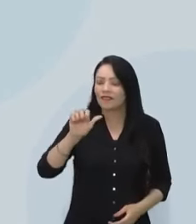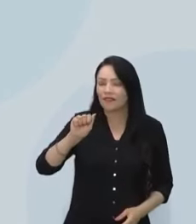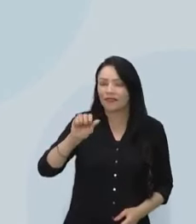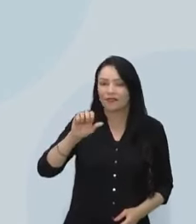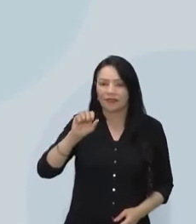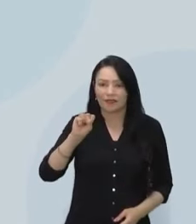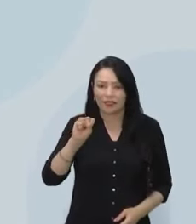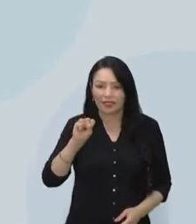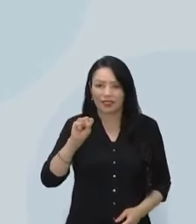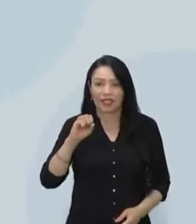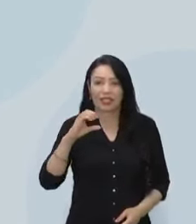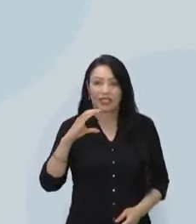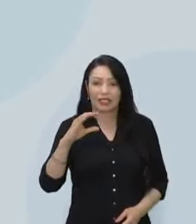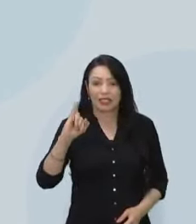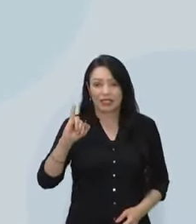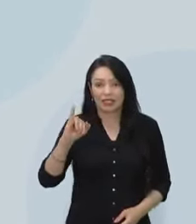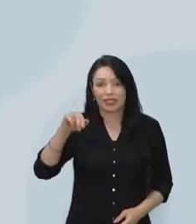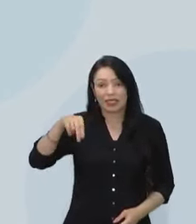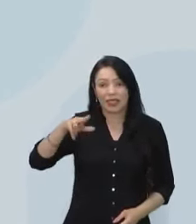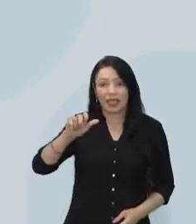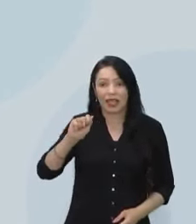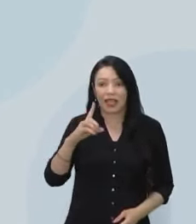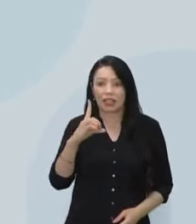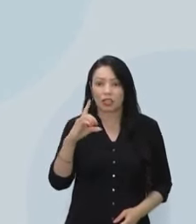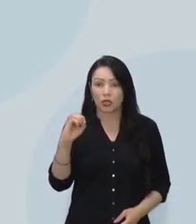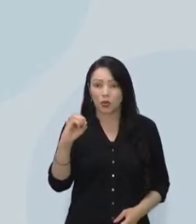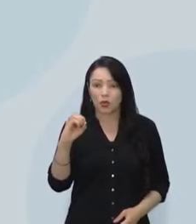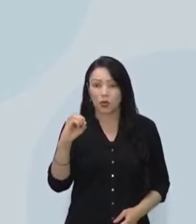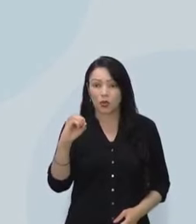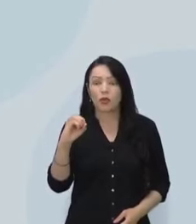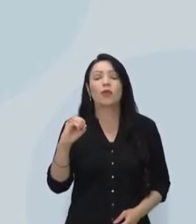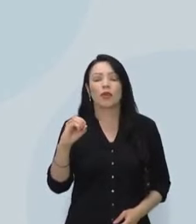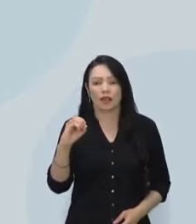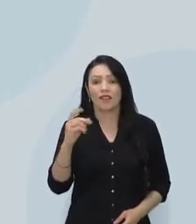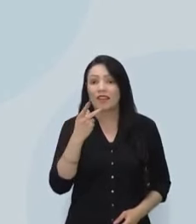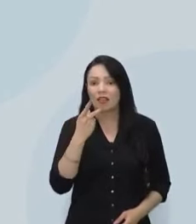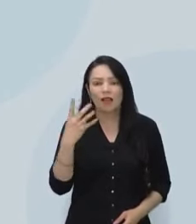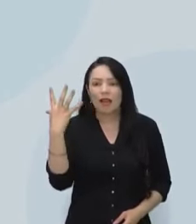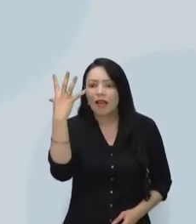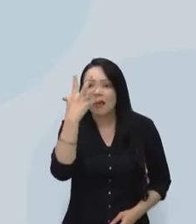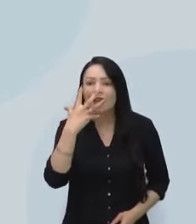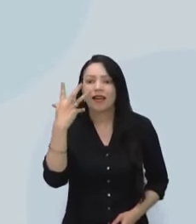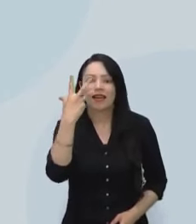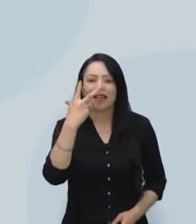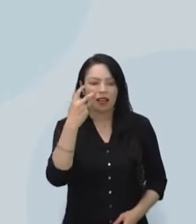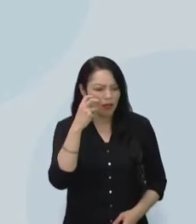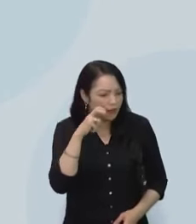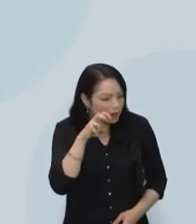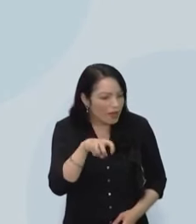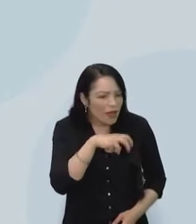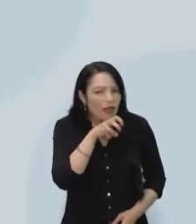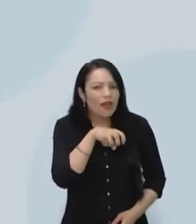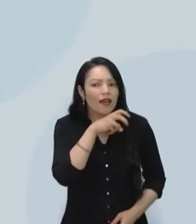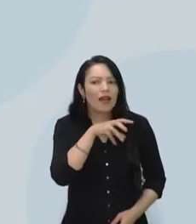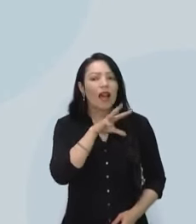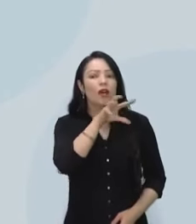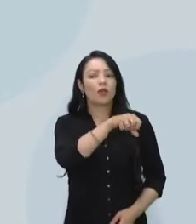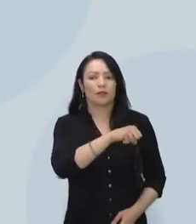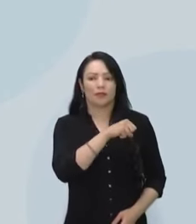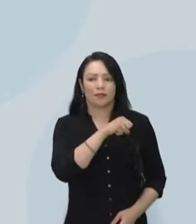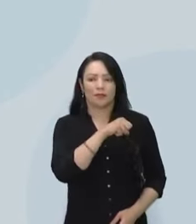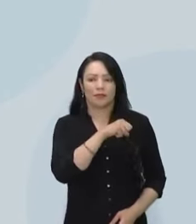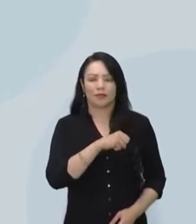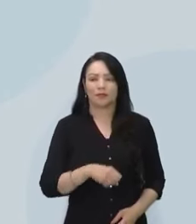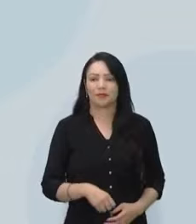fascinado. Então, olha lá, quem disse? O McDaniel disse que ficou fascinado ao ver a serpente comer o inseto,